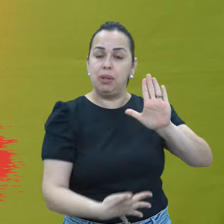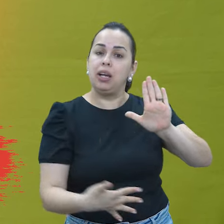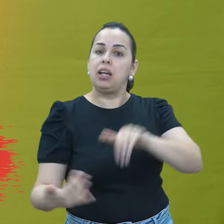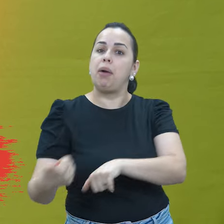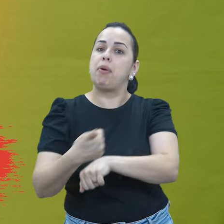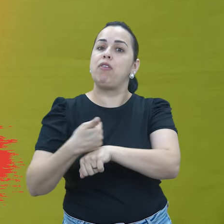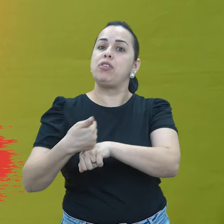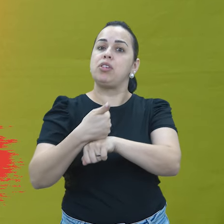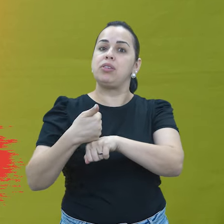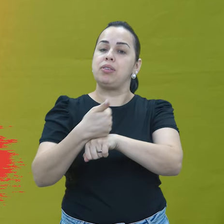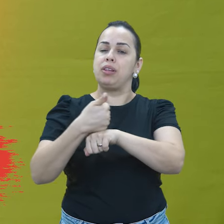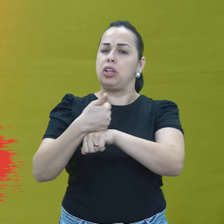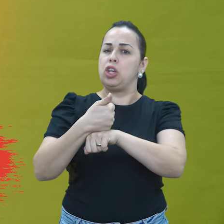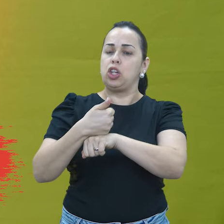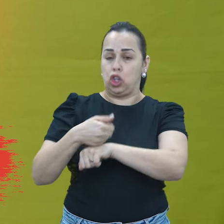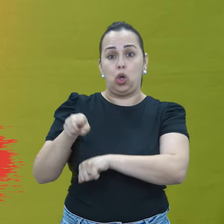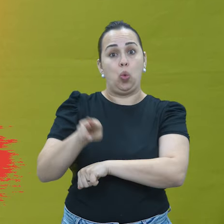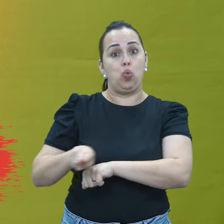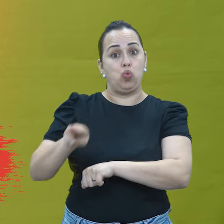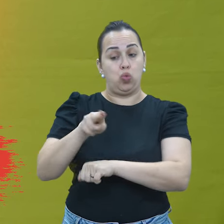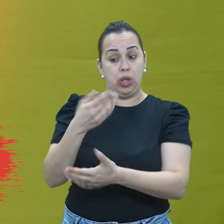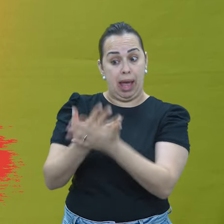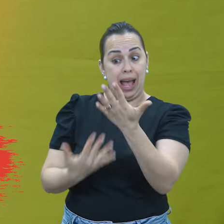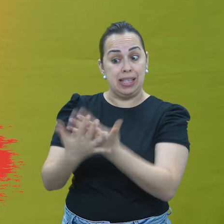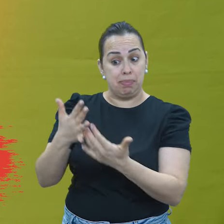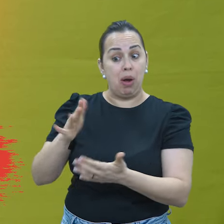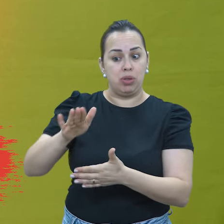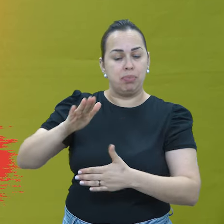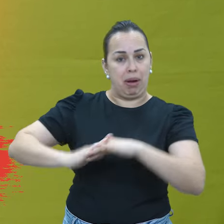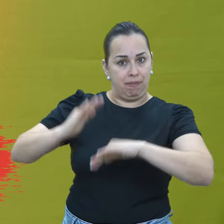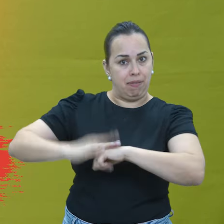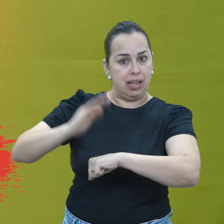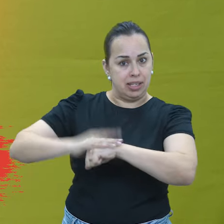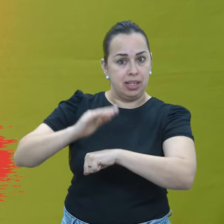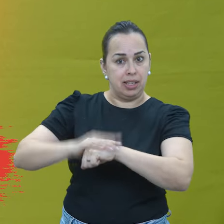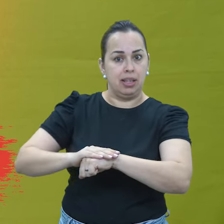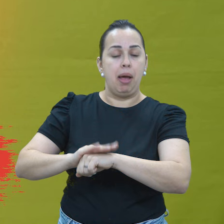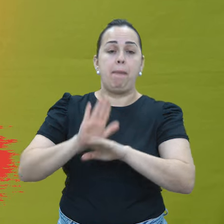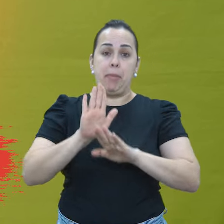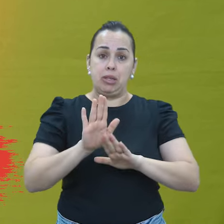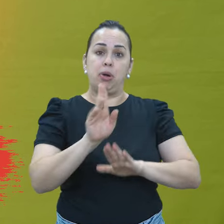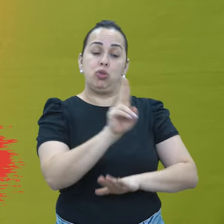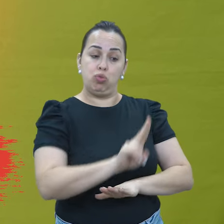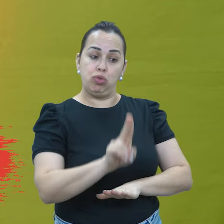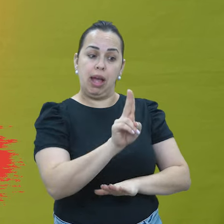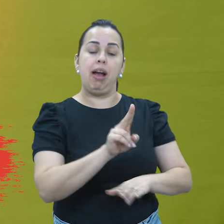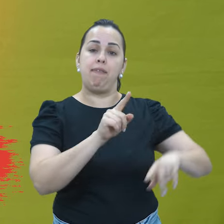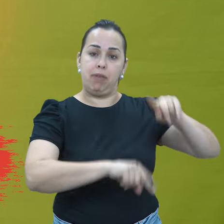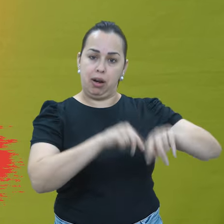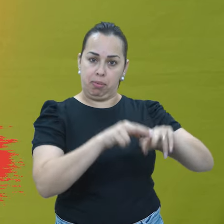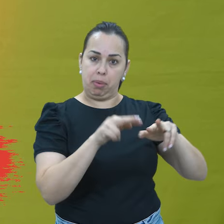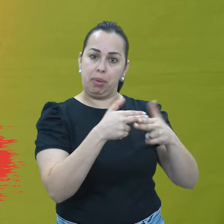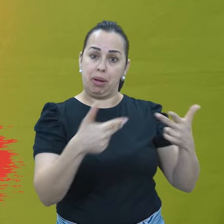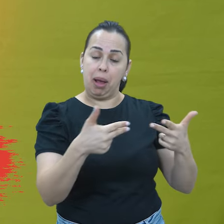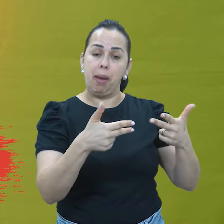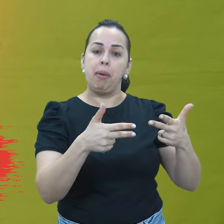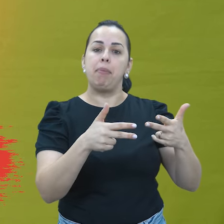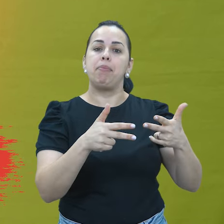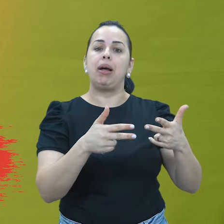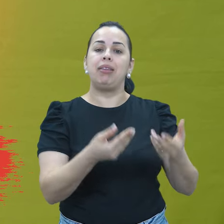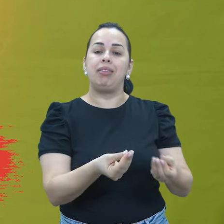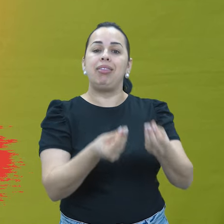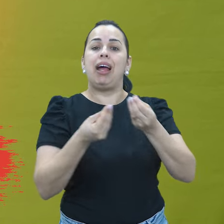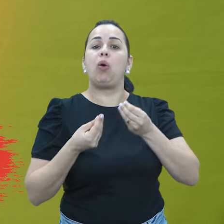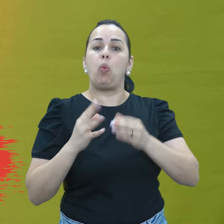lei diz que a profissão do artesão se refere à atividade predominantemente manual, que pode contar com o auxílio de ferramentas e